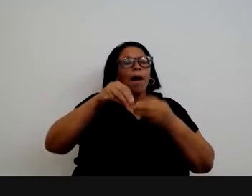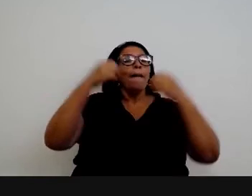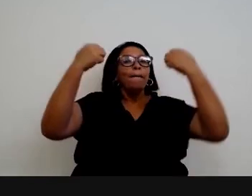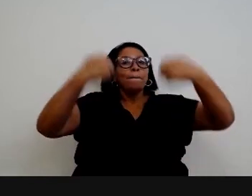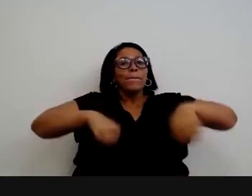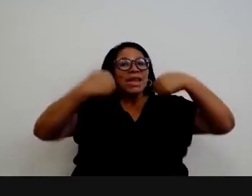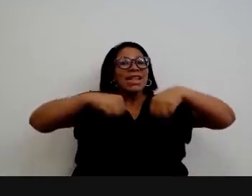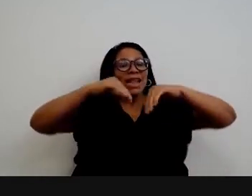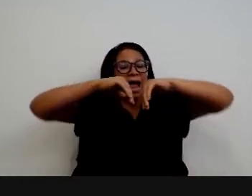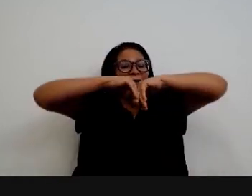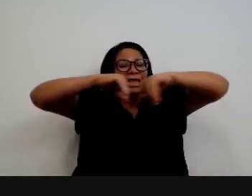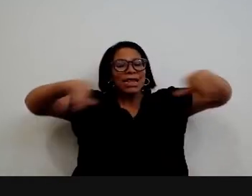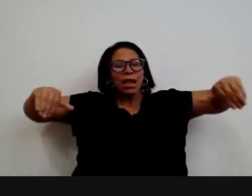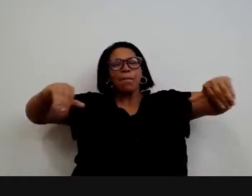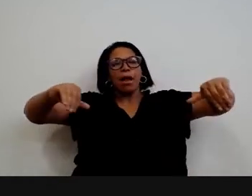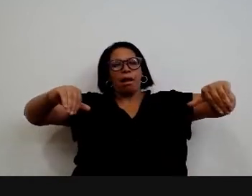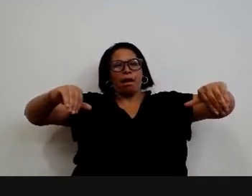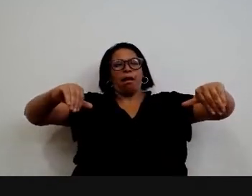romper comigo